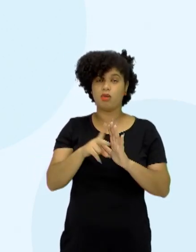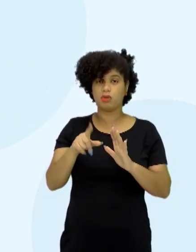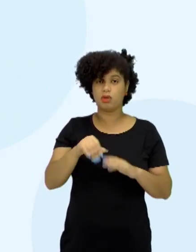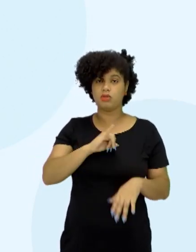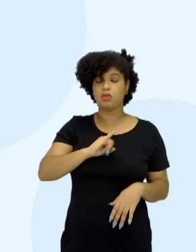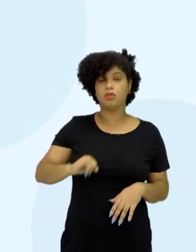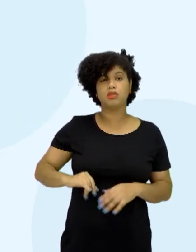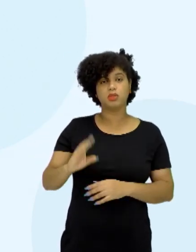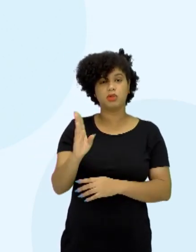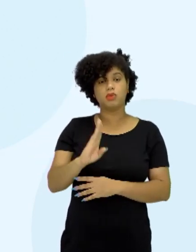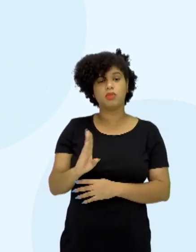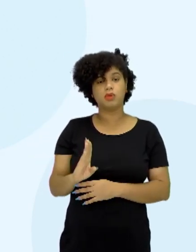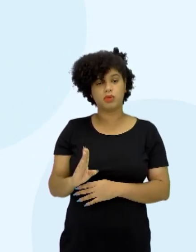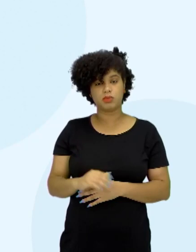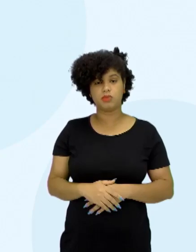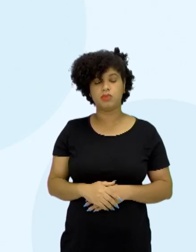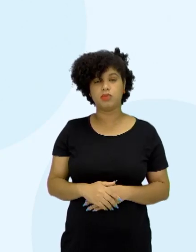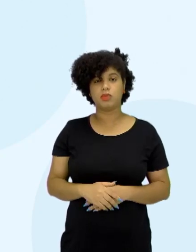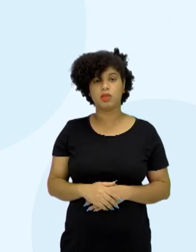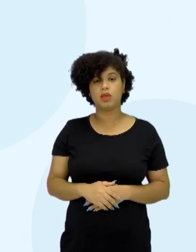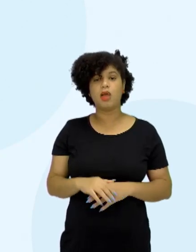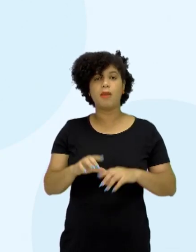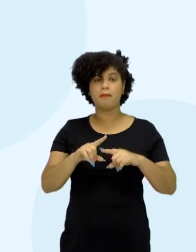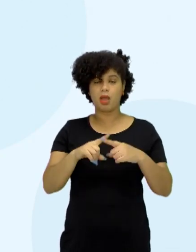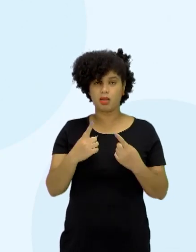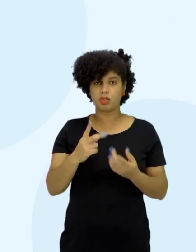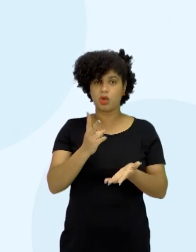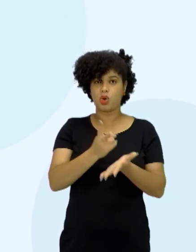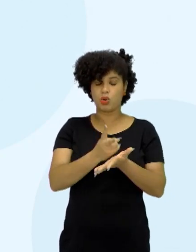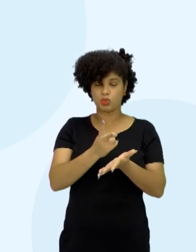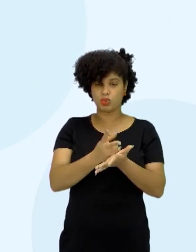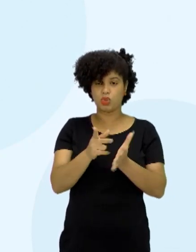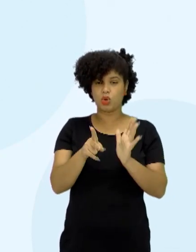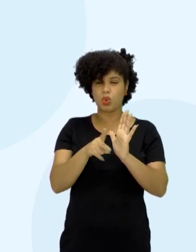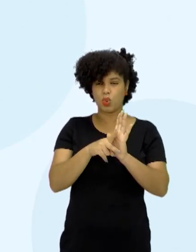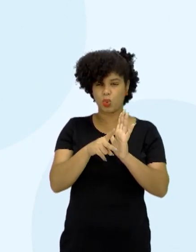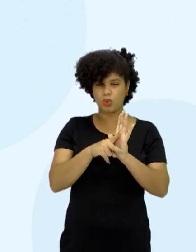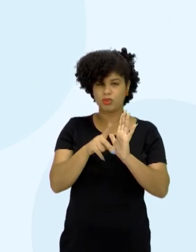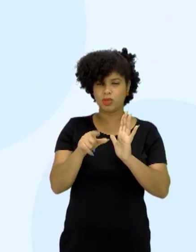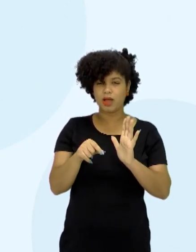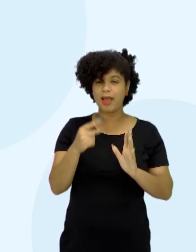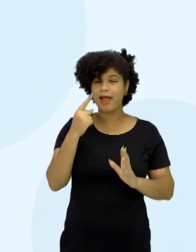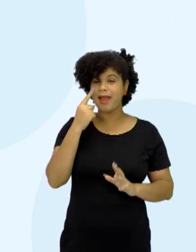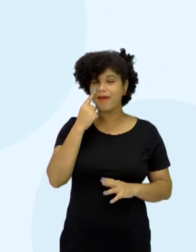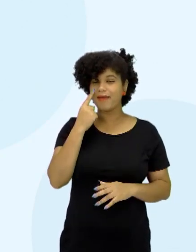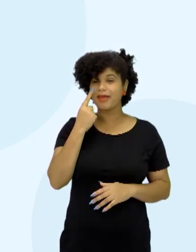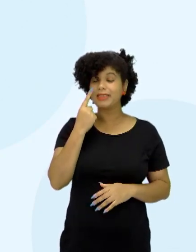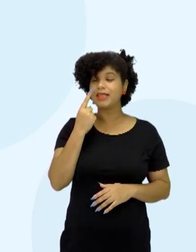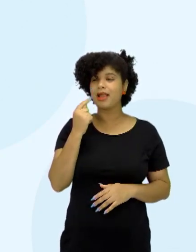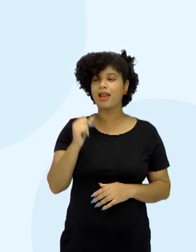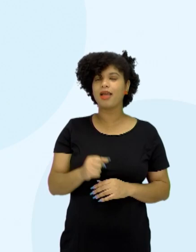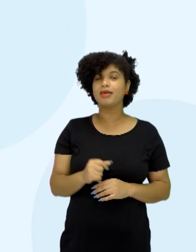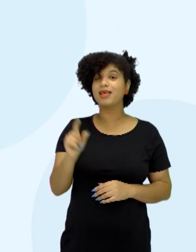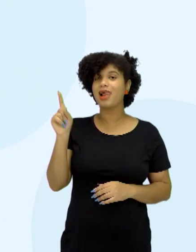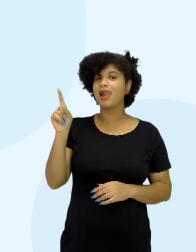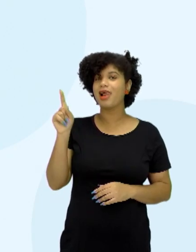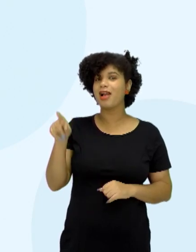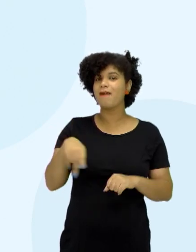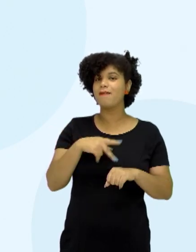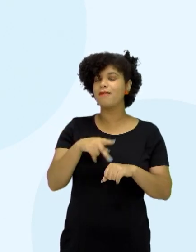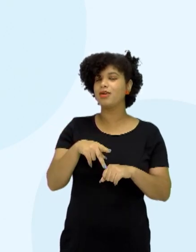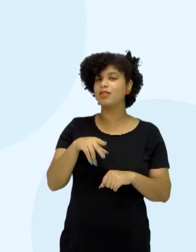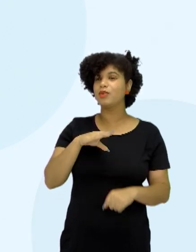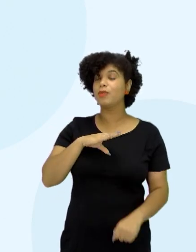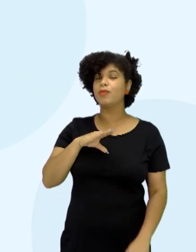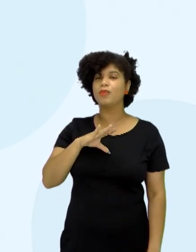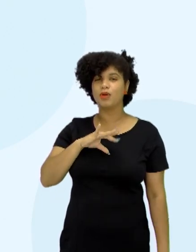né? Por isso que ele assume a coroa de Portugal, ele volta para Portugal e acaba renunciando. Nessa época, estamos aqui no